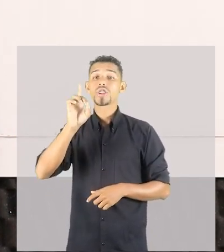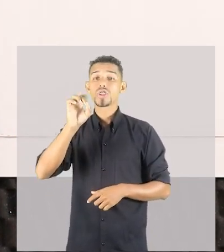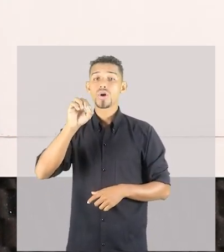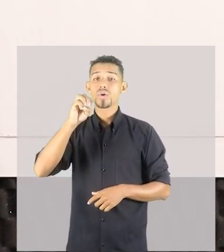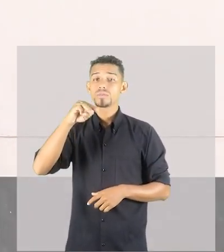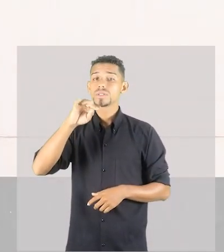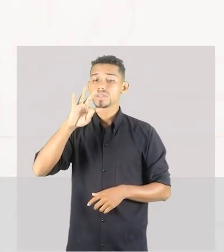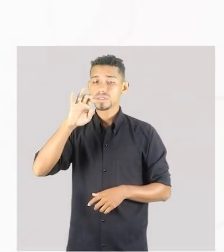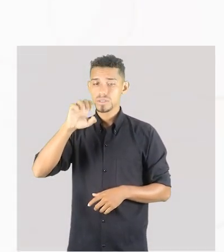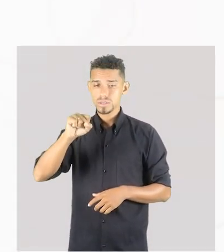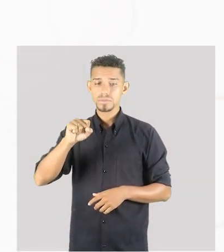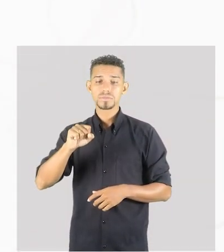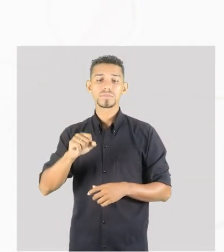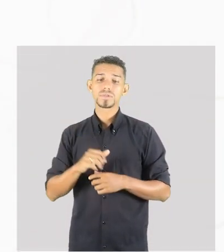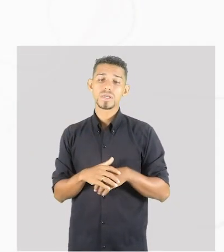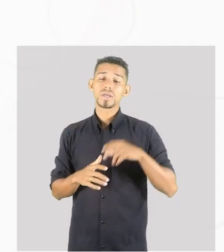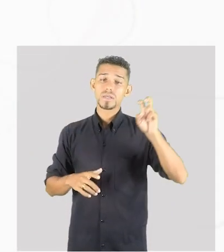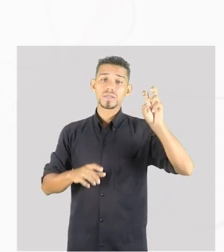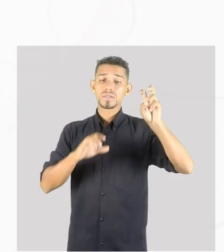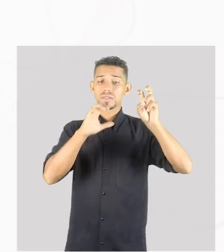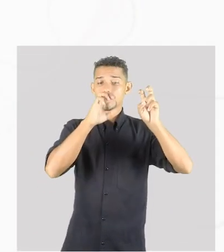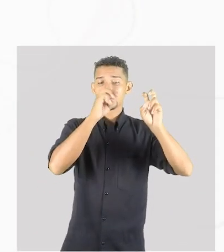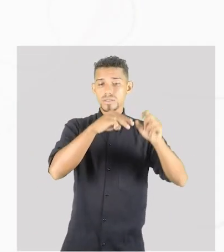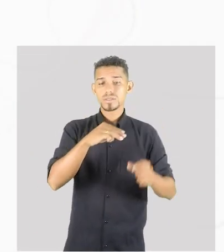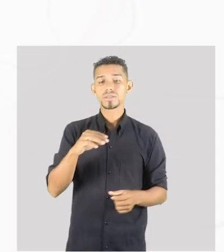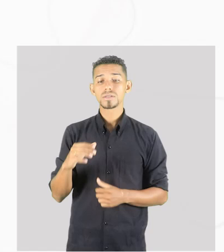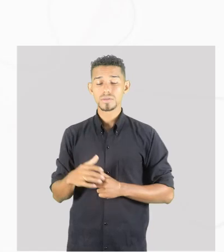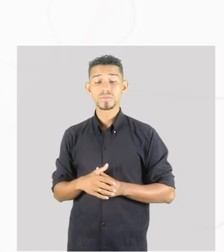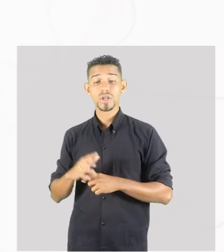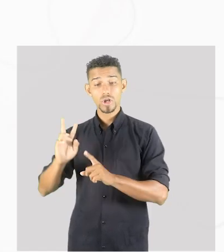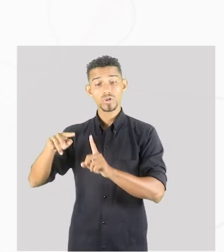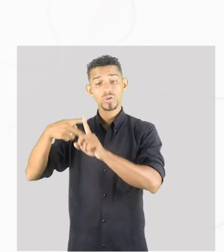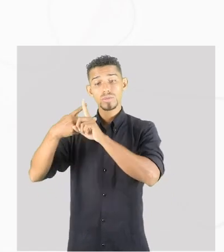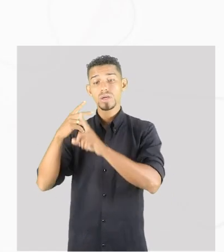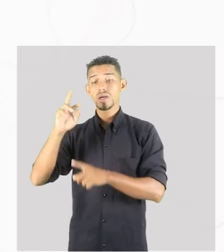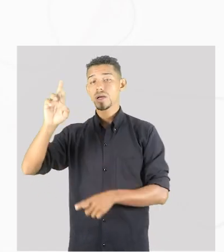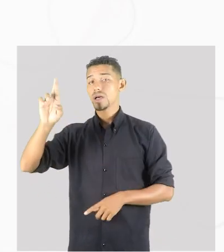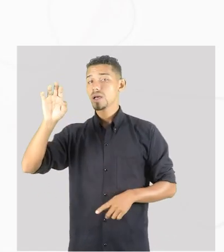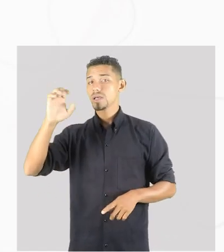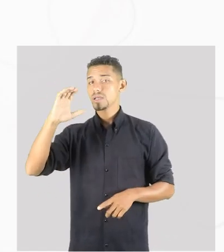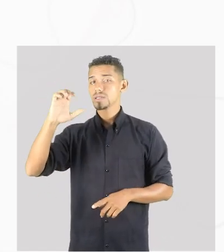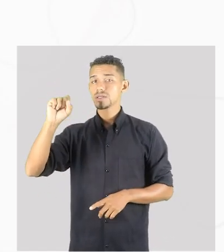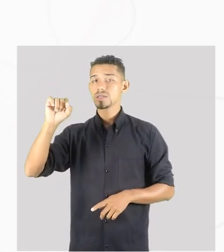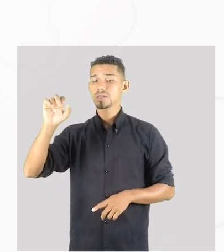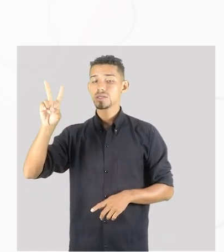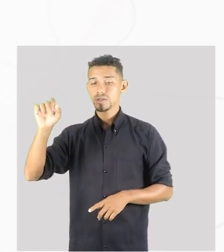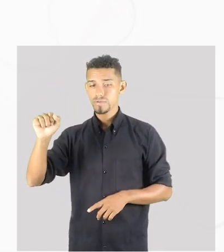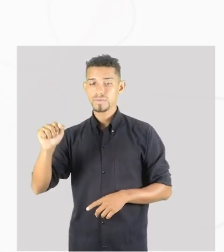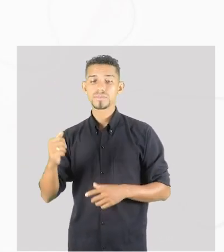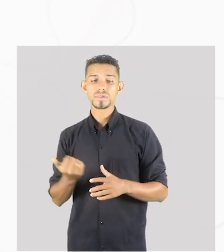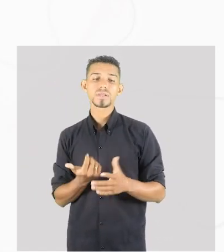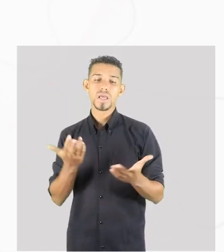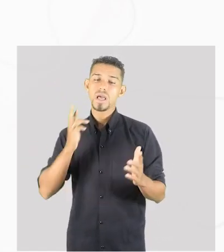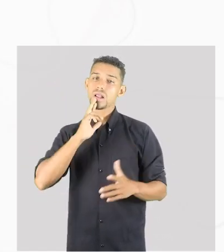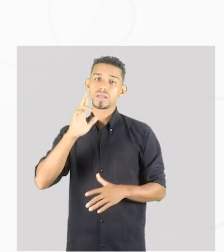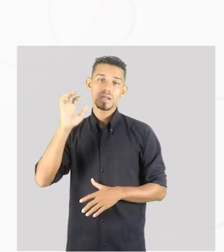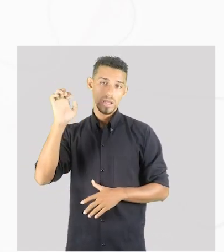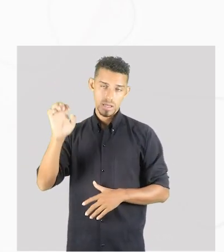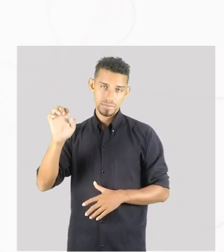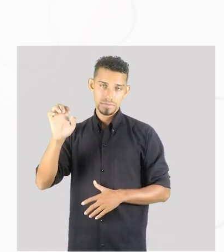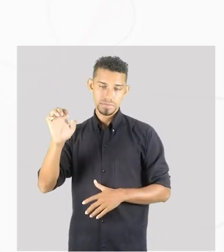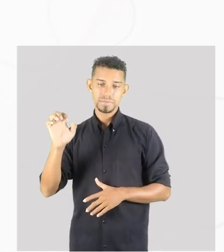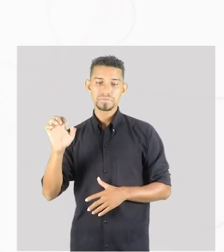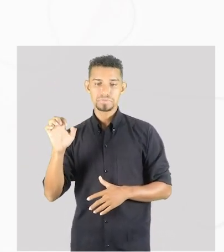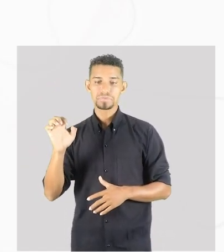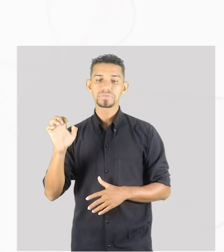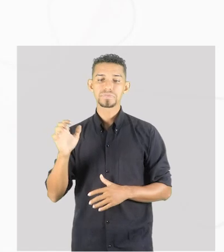dominante. E a de 5 centímetros é uma dupla homozigota recessiva, tá? Que é o que nos diz aí a letra E, que é o que a gente vai